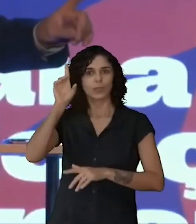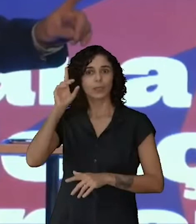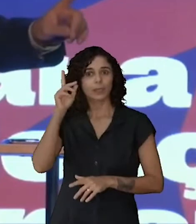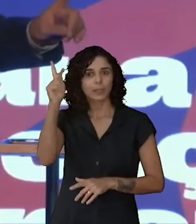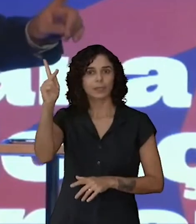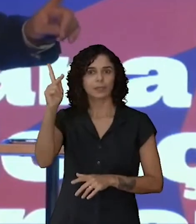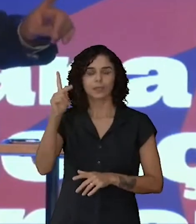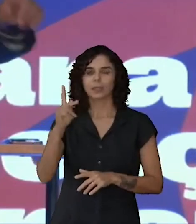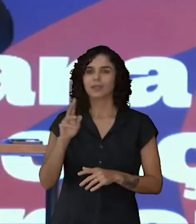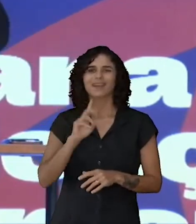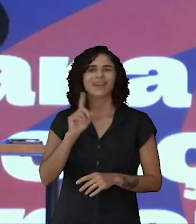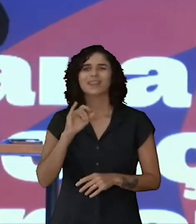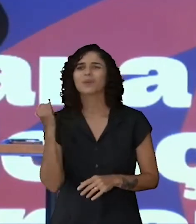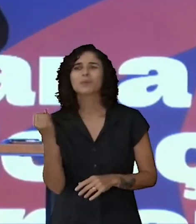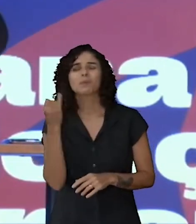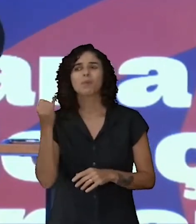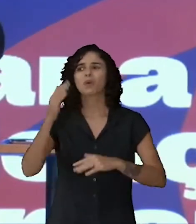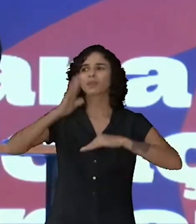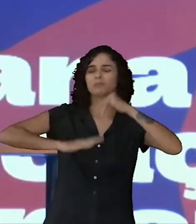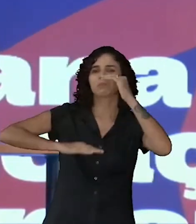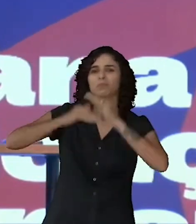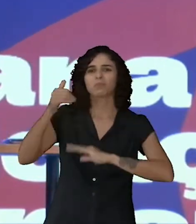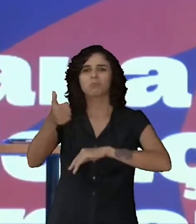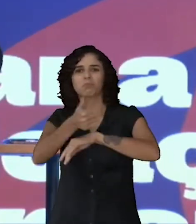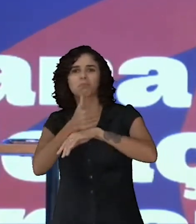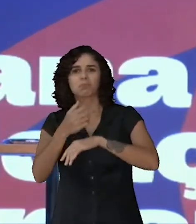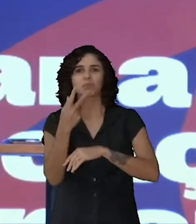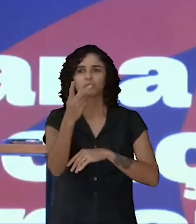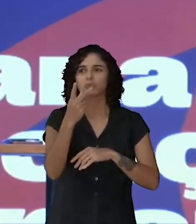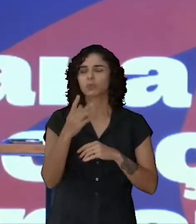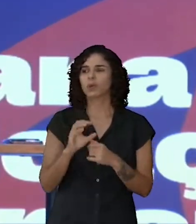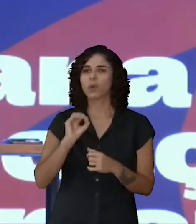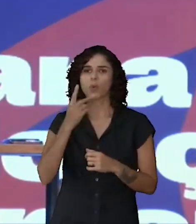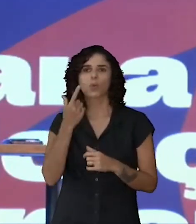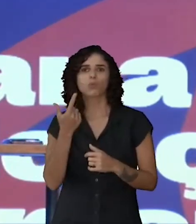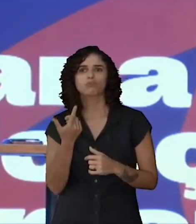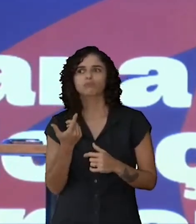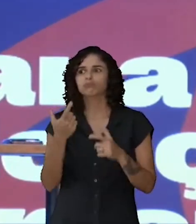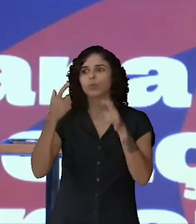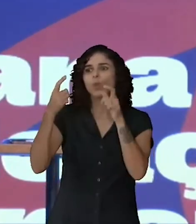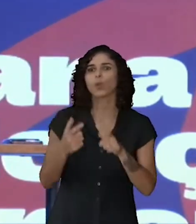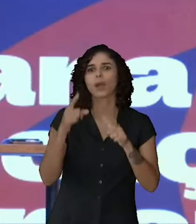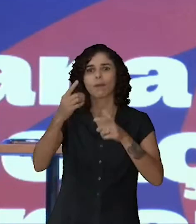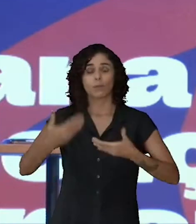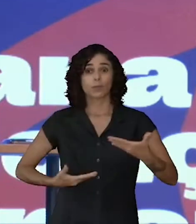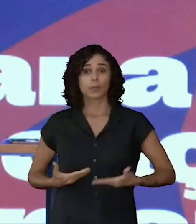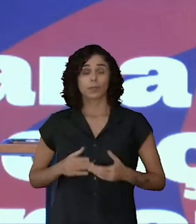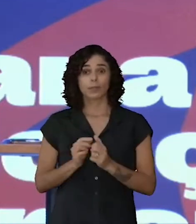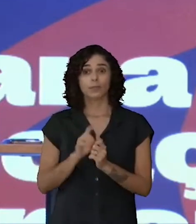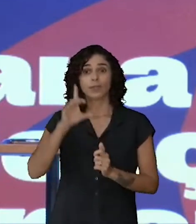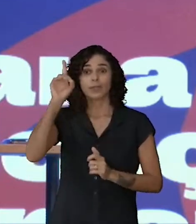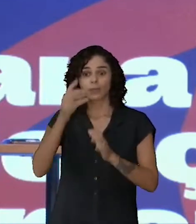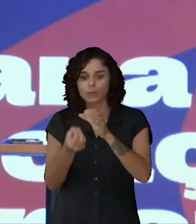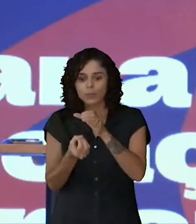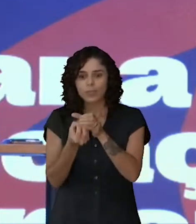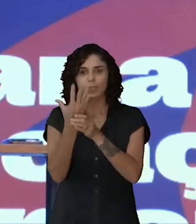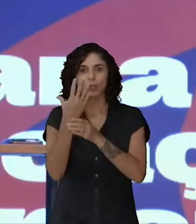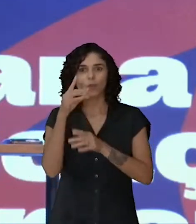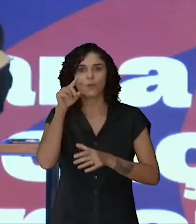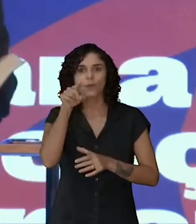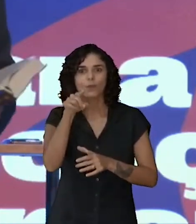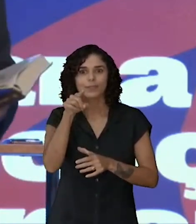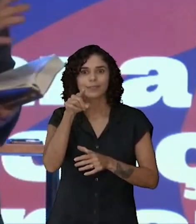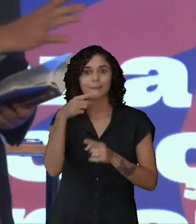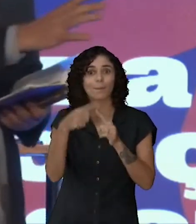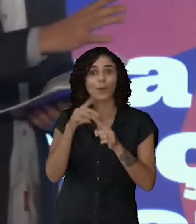profissão. Não importa onde você serve. Você foi criado para uso exclusivo. Isso